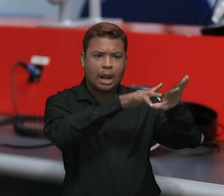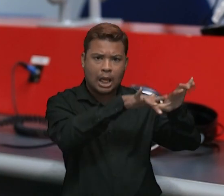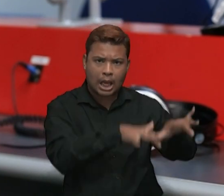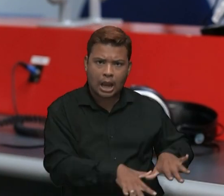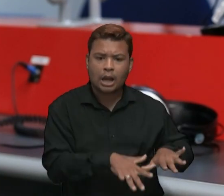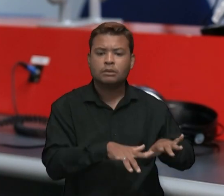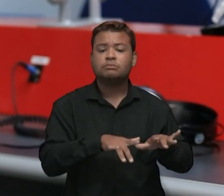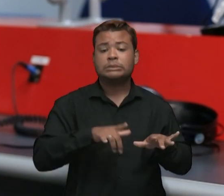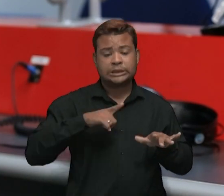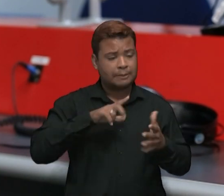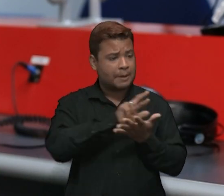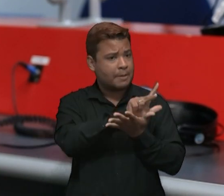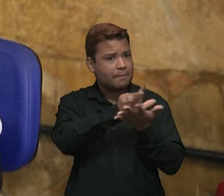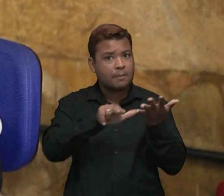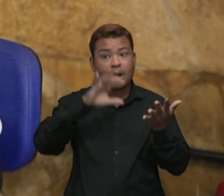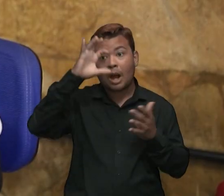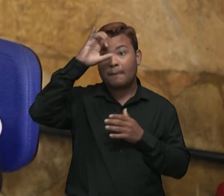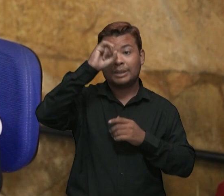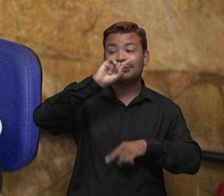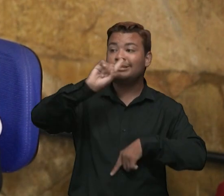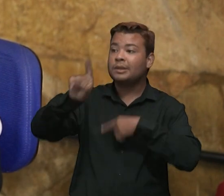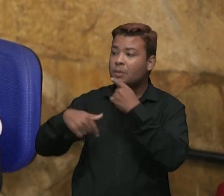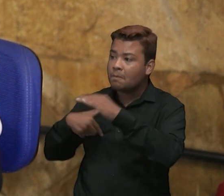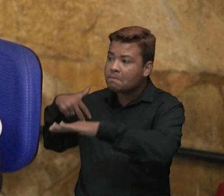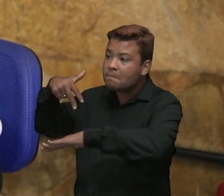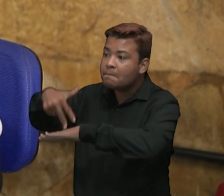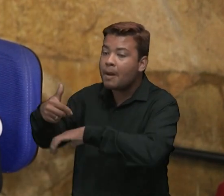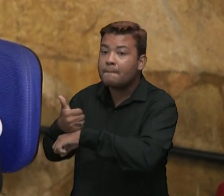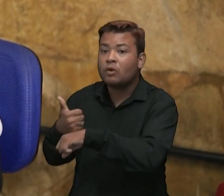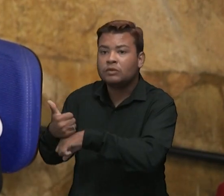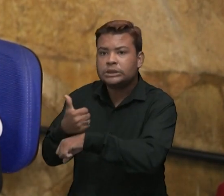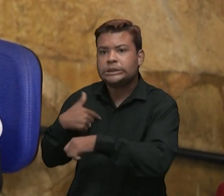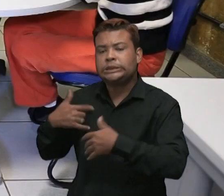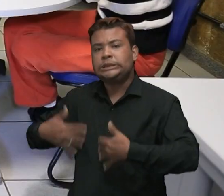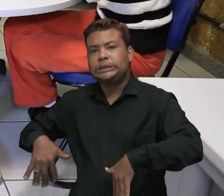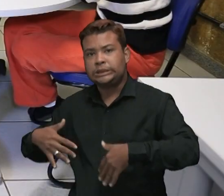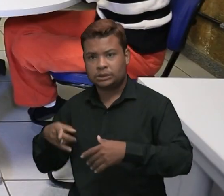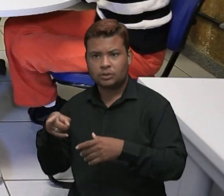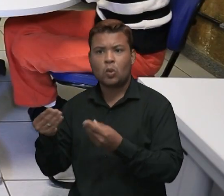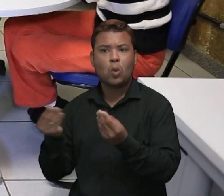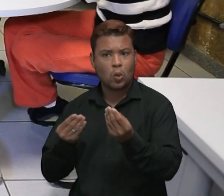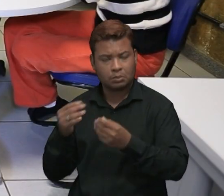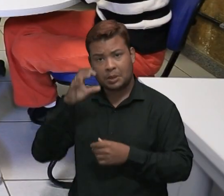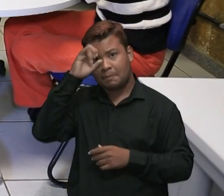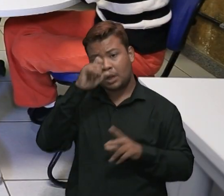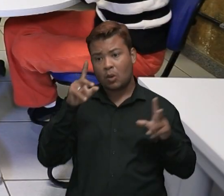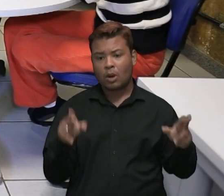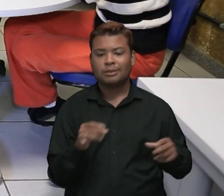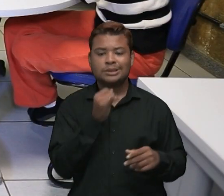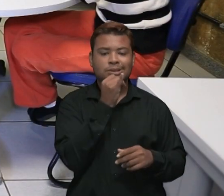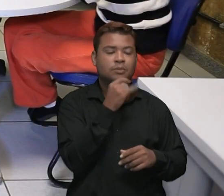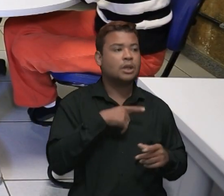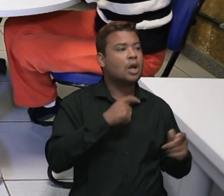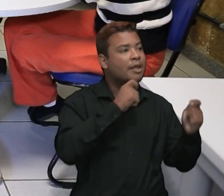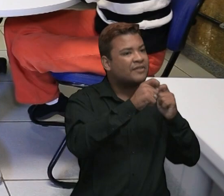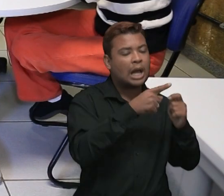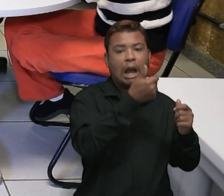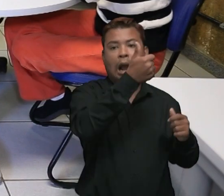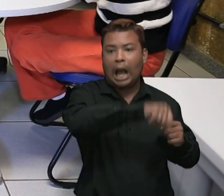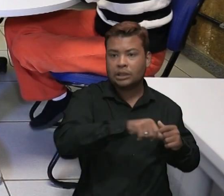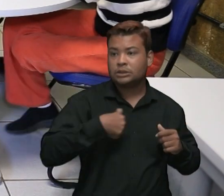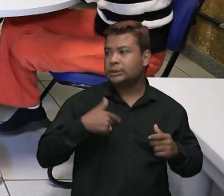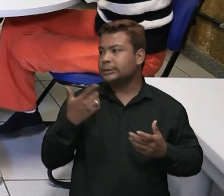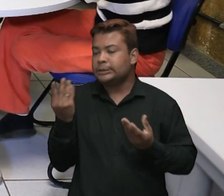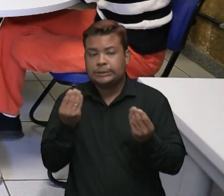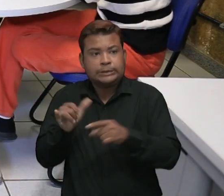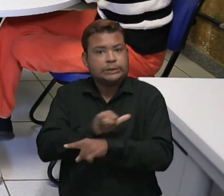gente acaba vendo no mercado de trabalho. Então, sei lá, sua pauta caiu, você precisa fazer uma pauta, você precisa entrar em contato com o entrevistado, você precisa